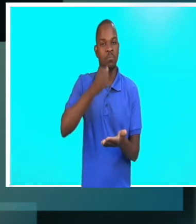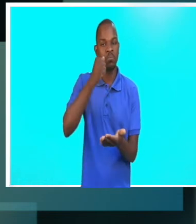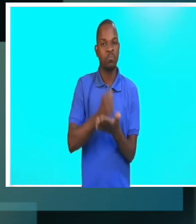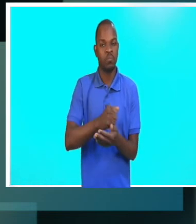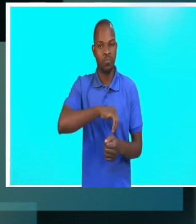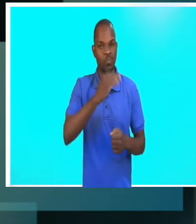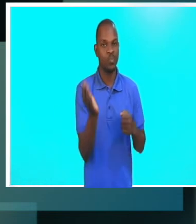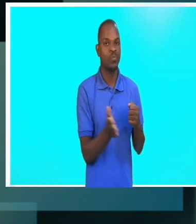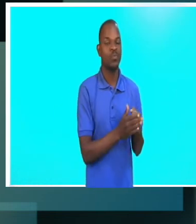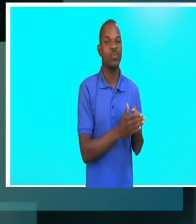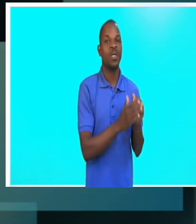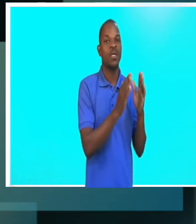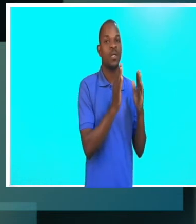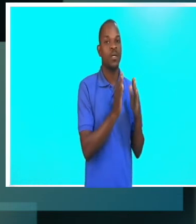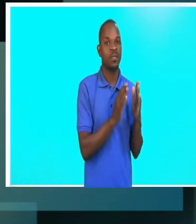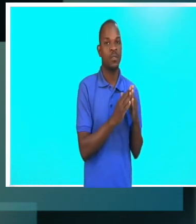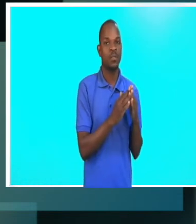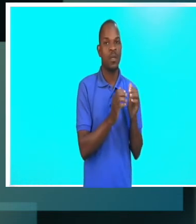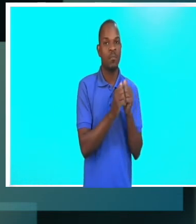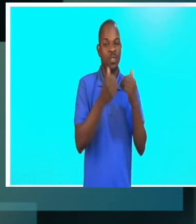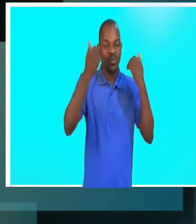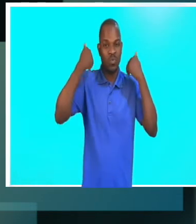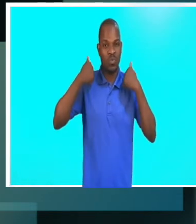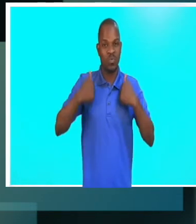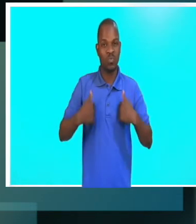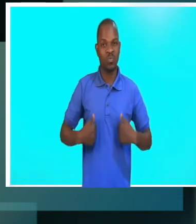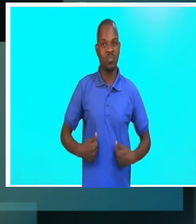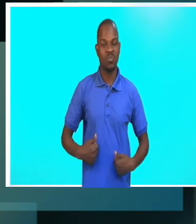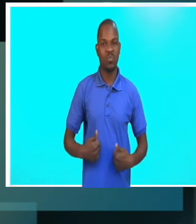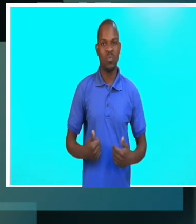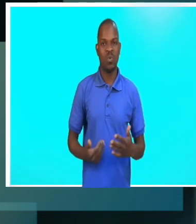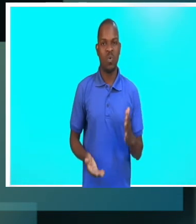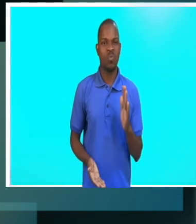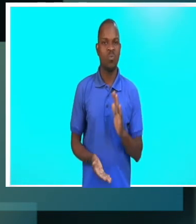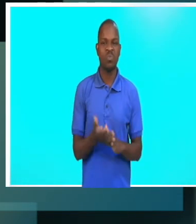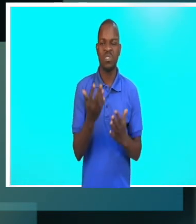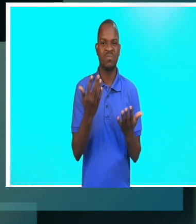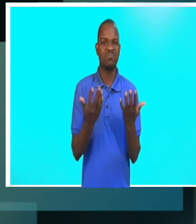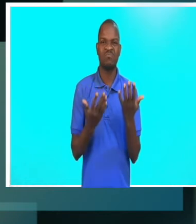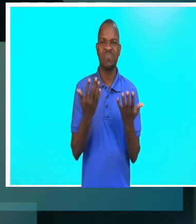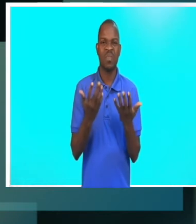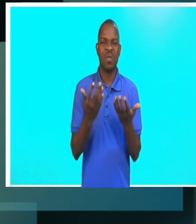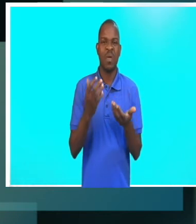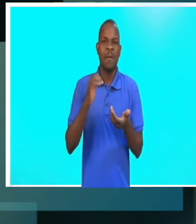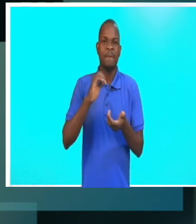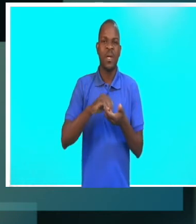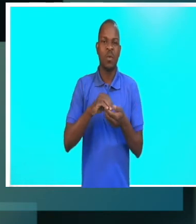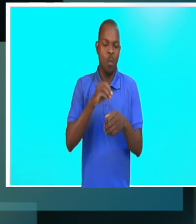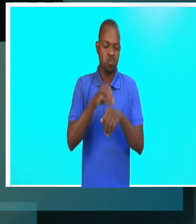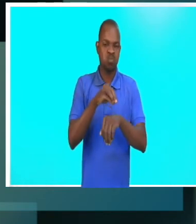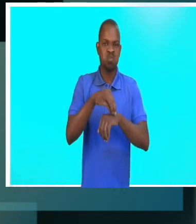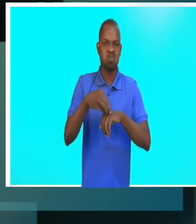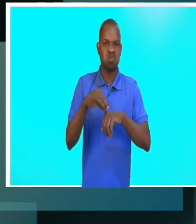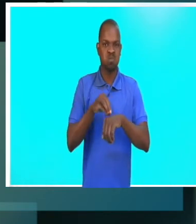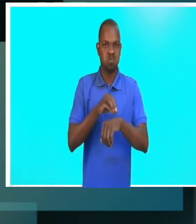casa. Só que quando voltamos para casa, todo o meu corpo começa a sair algo tipo abscesso.